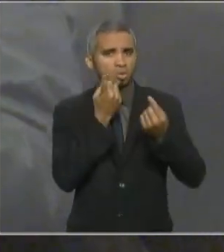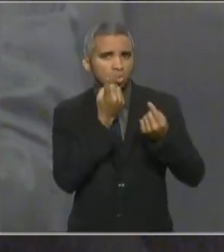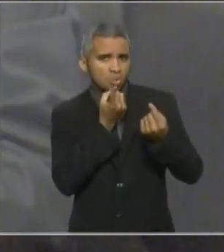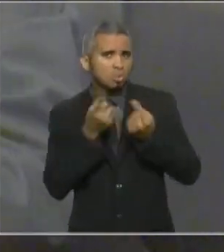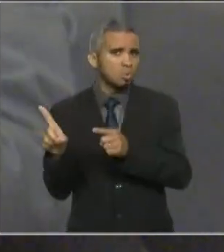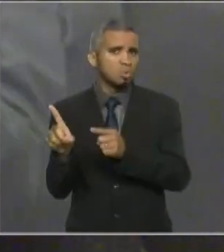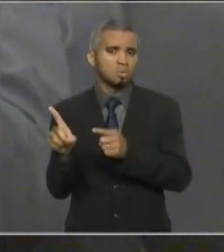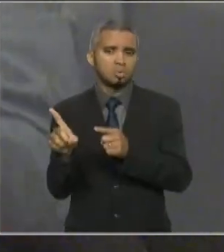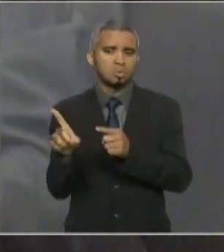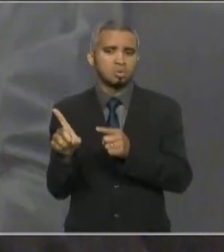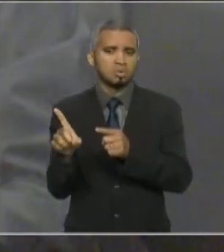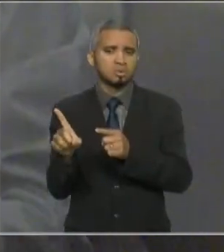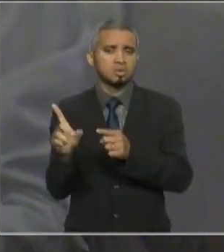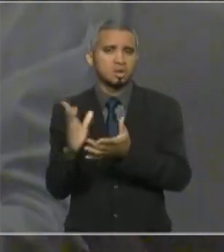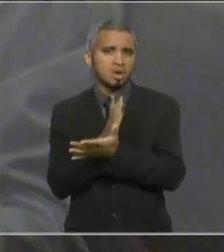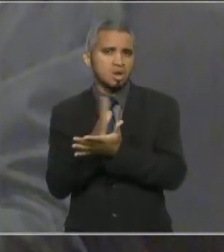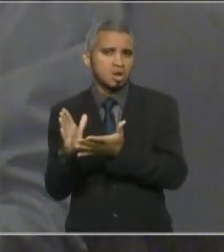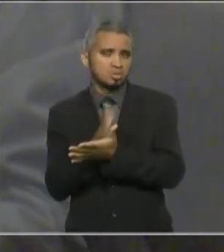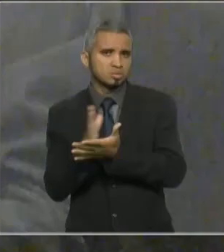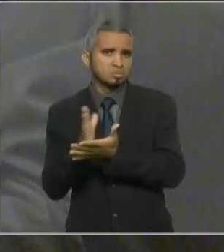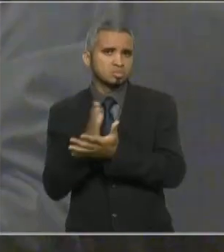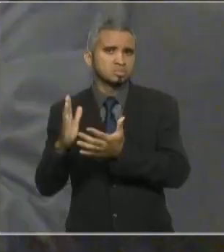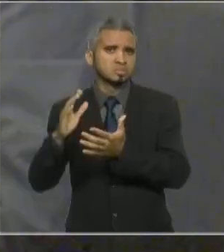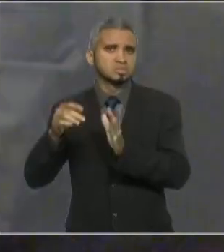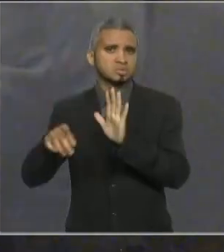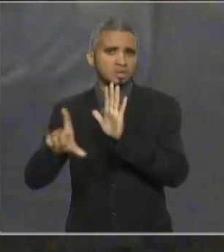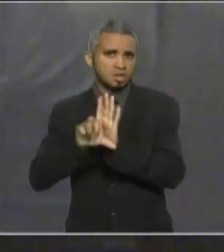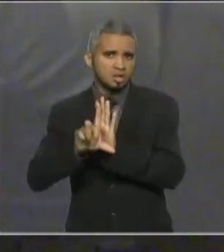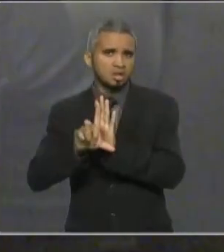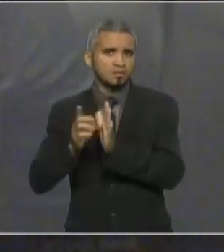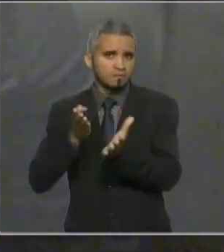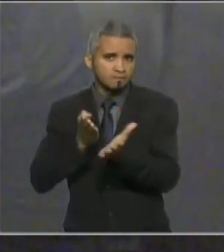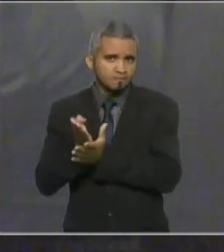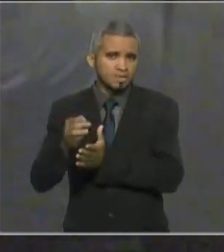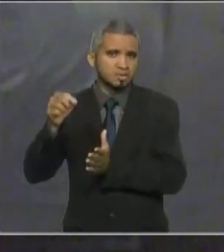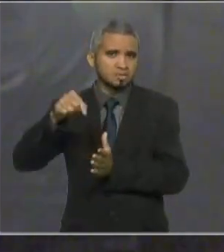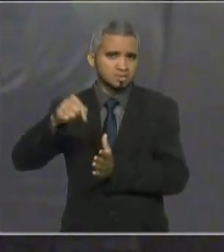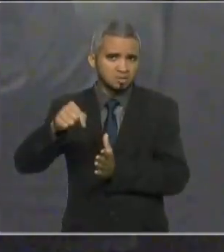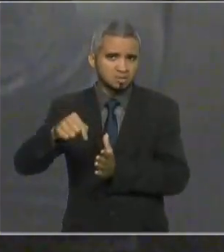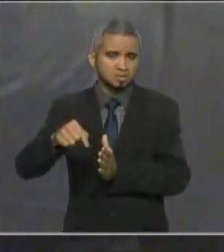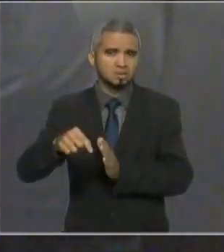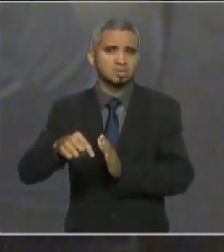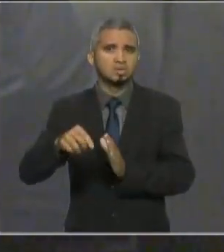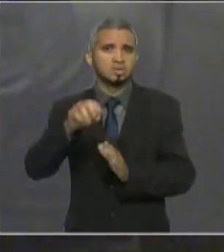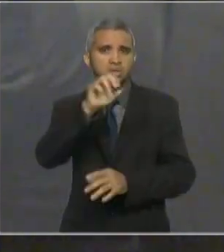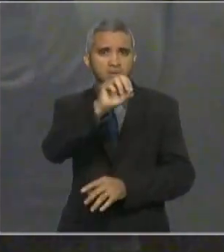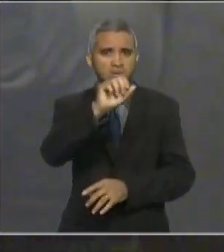determinadas matérias votadas aqui, algumas vezes questionou